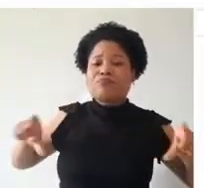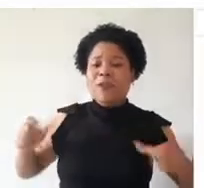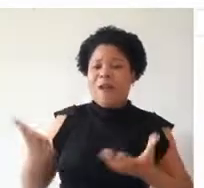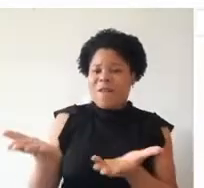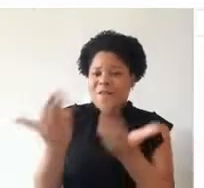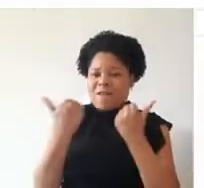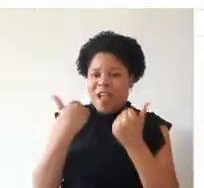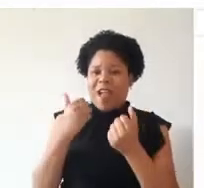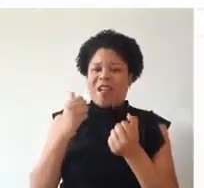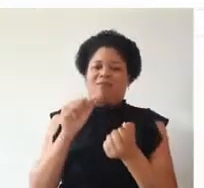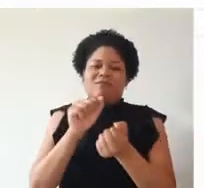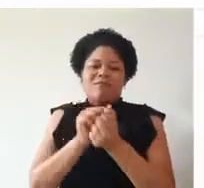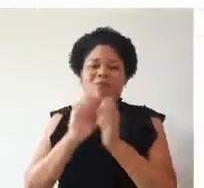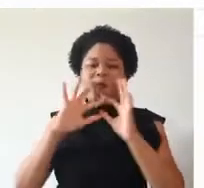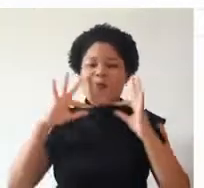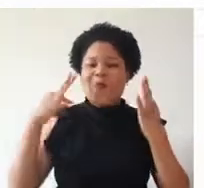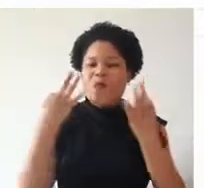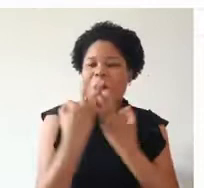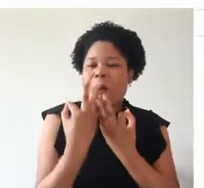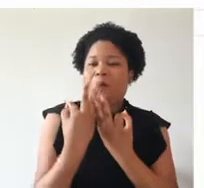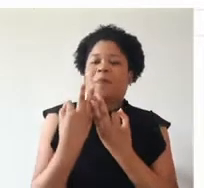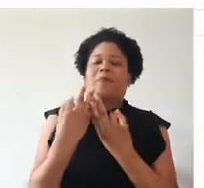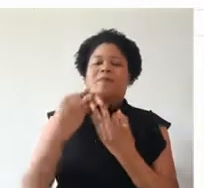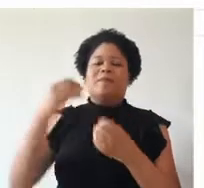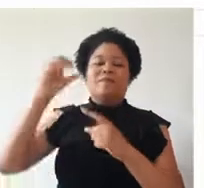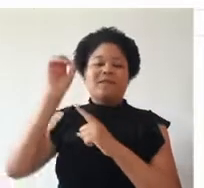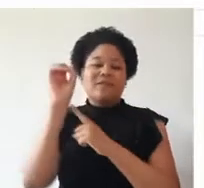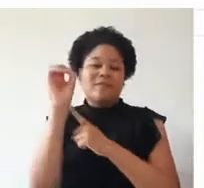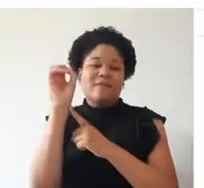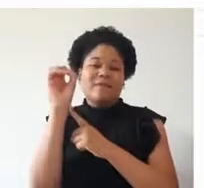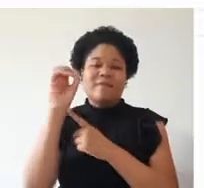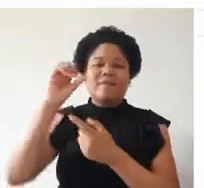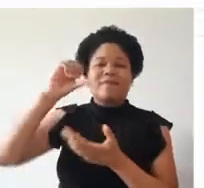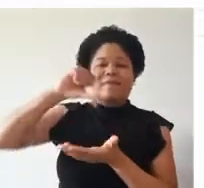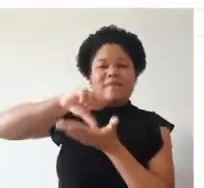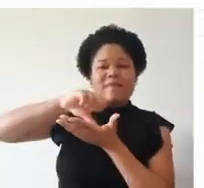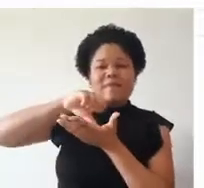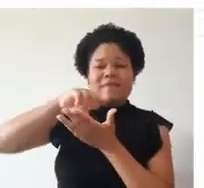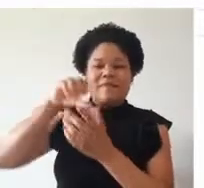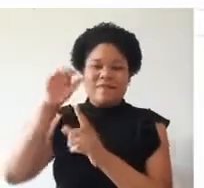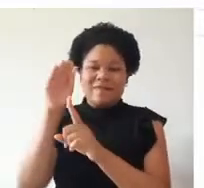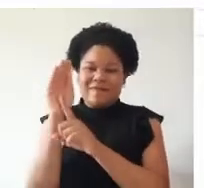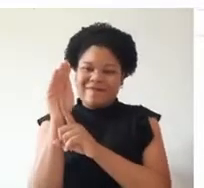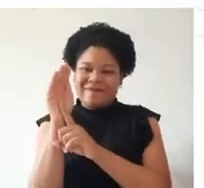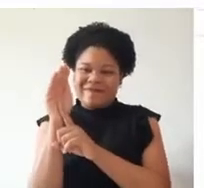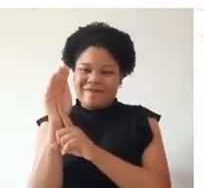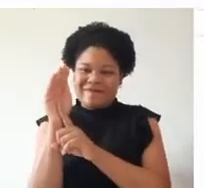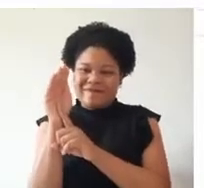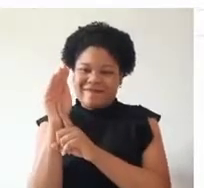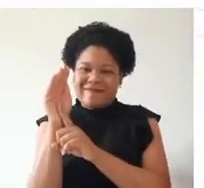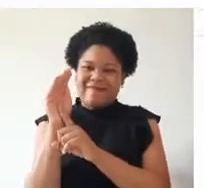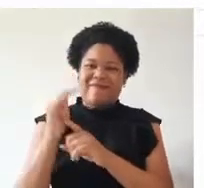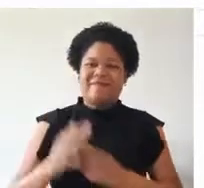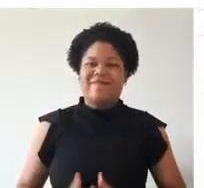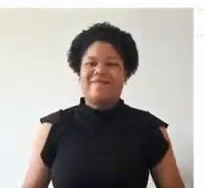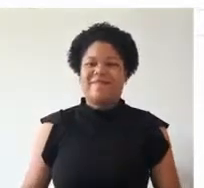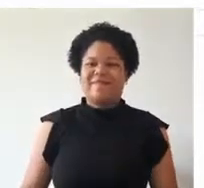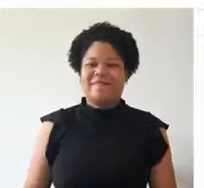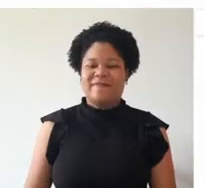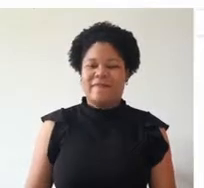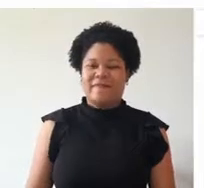e venha fazer parte da família do Instituto Federal de Minas Gerais, campus São João